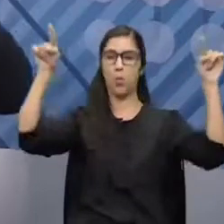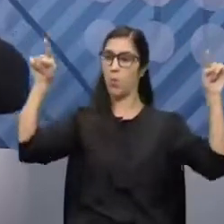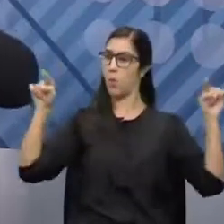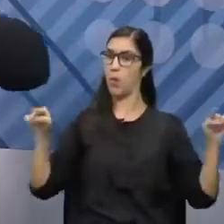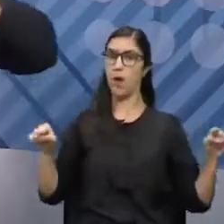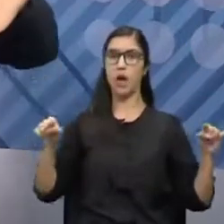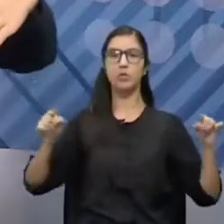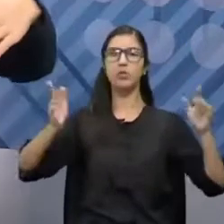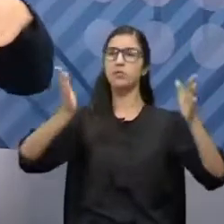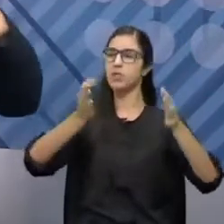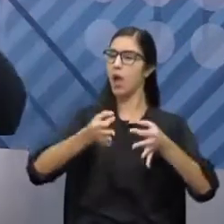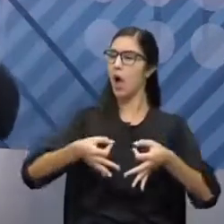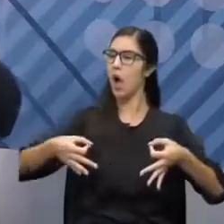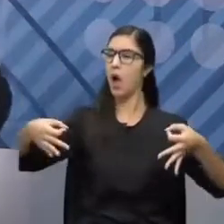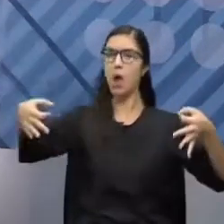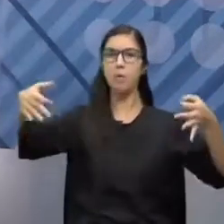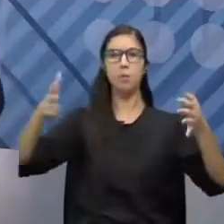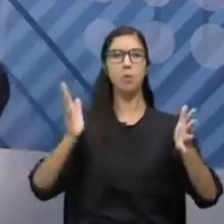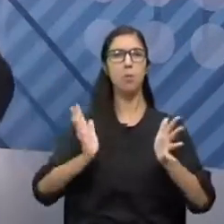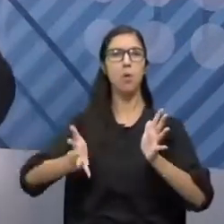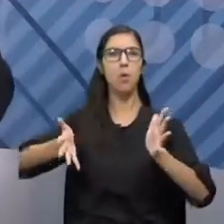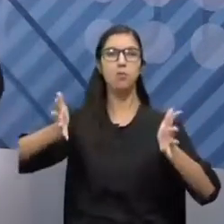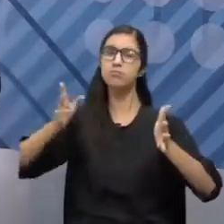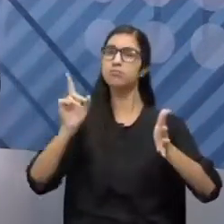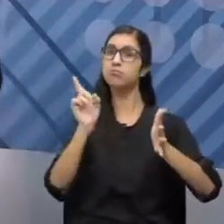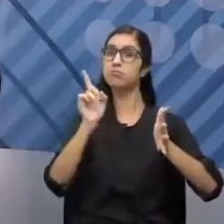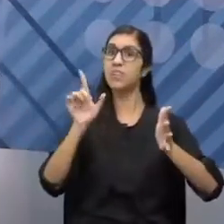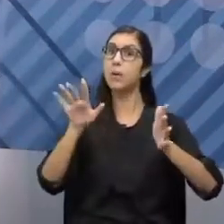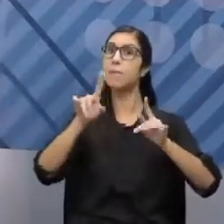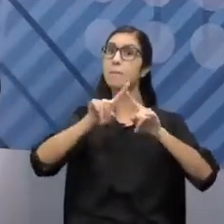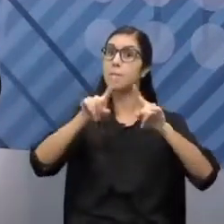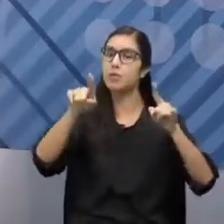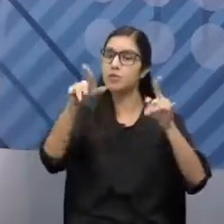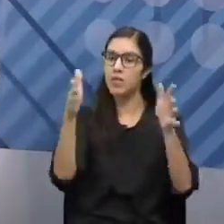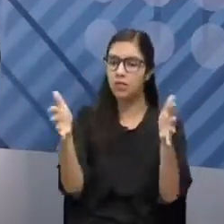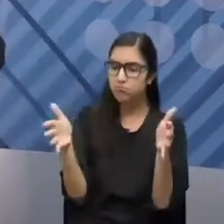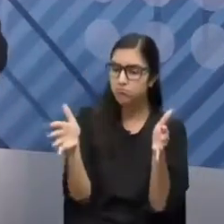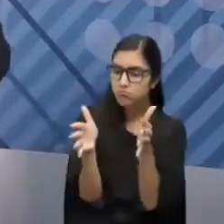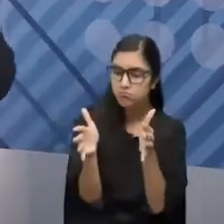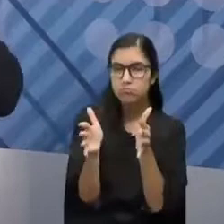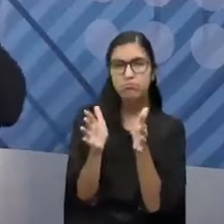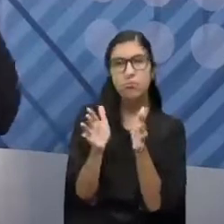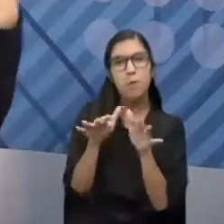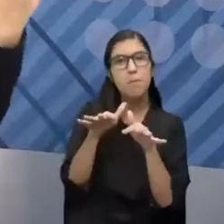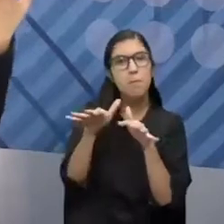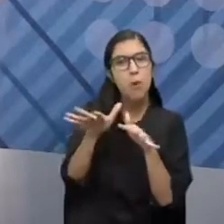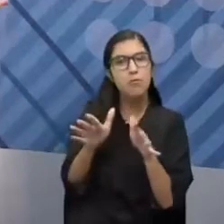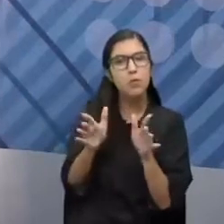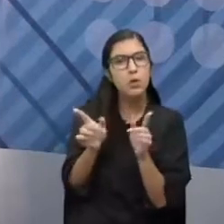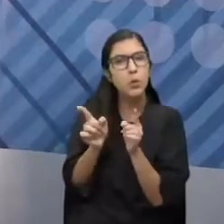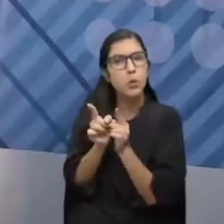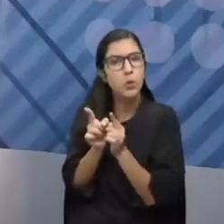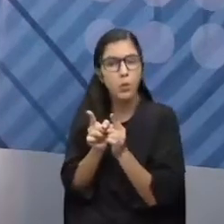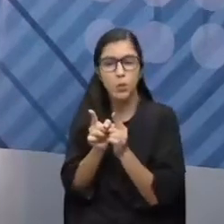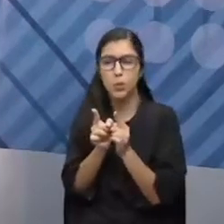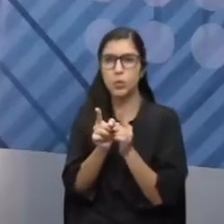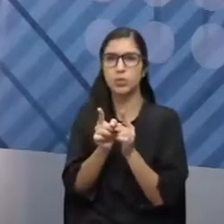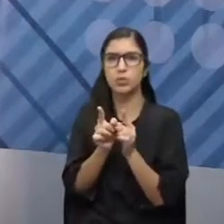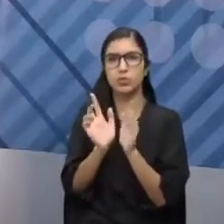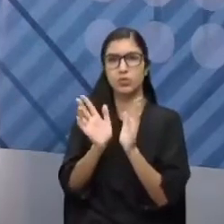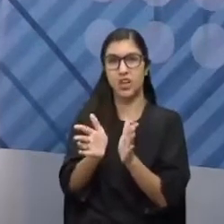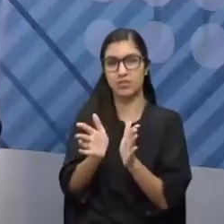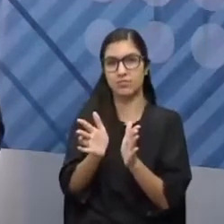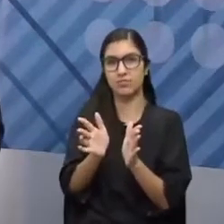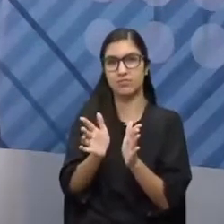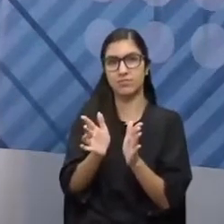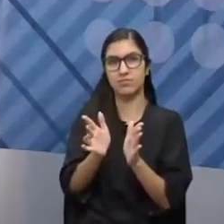né? Não são amplos os movimentos, mas você tem um movimento dentro dessa marcação que não